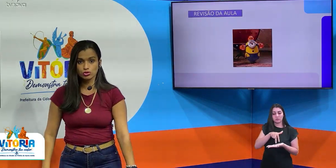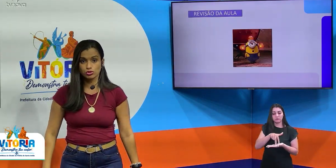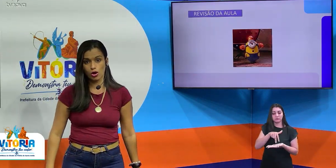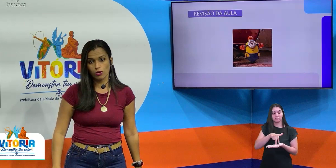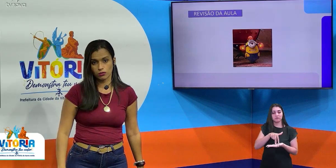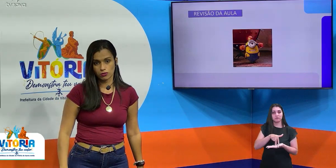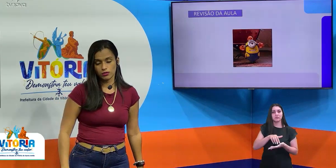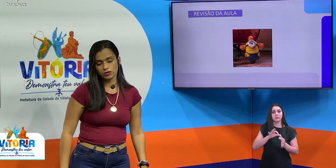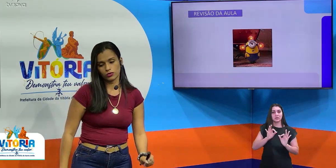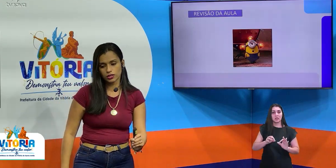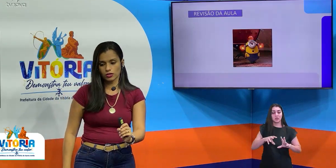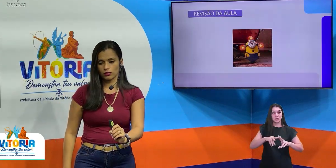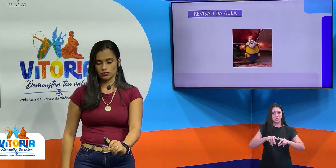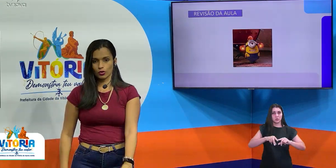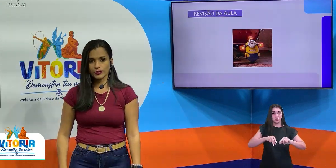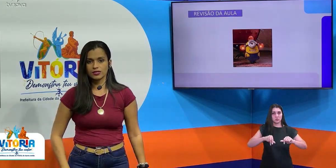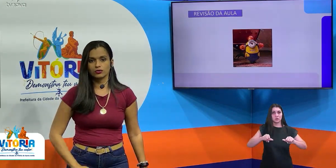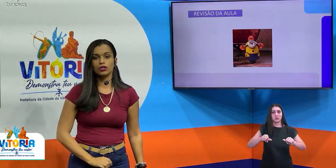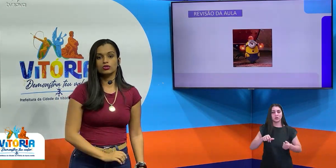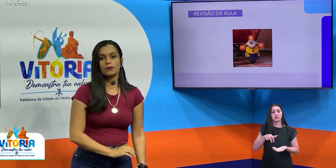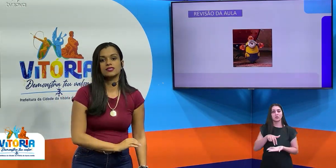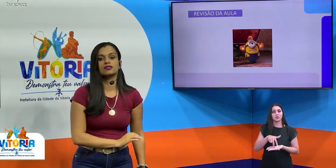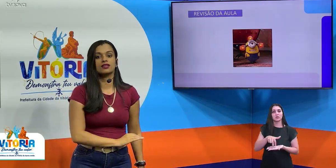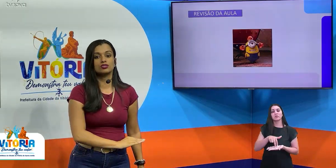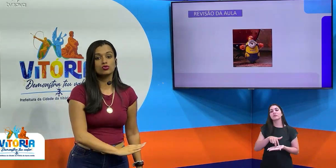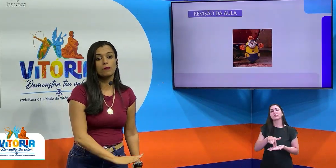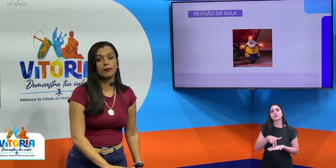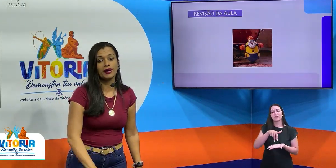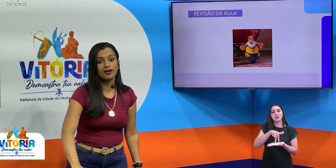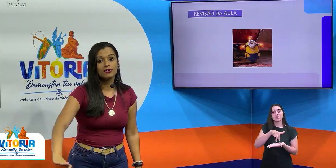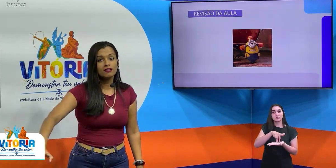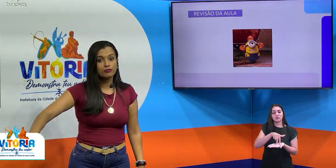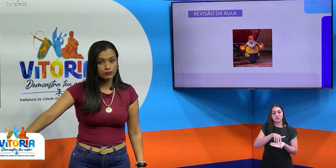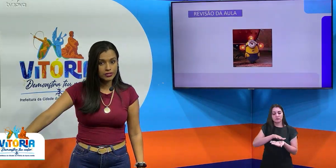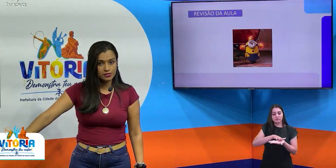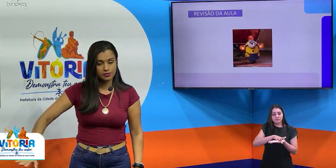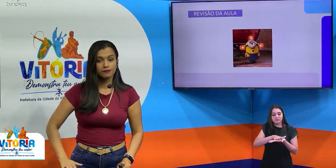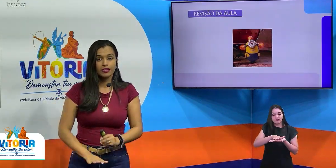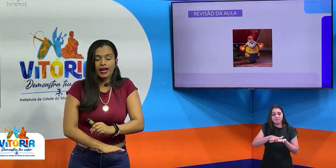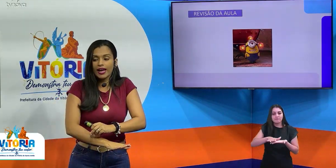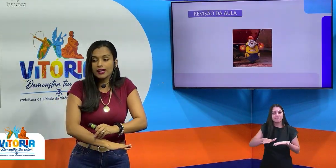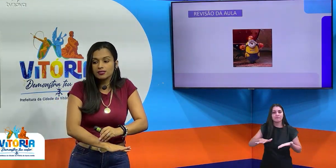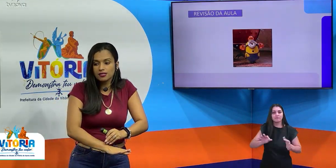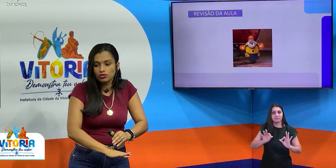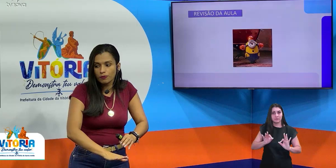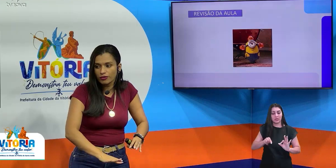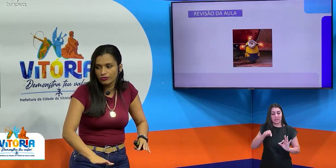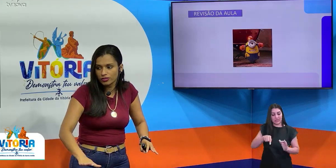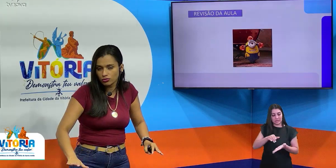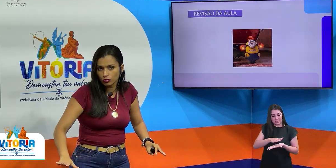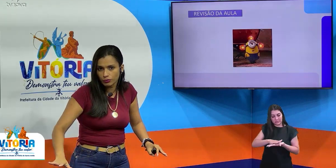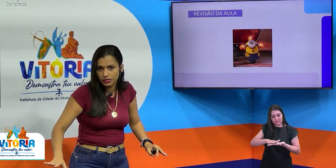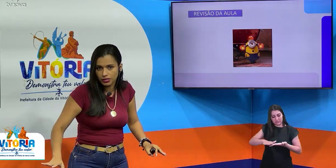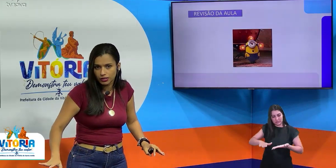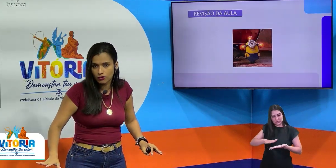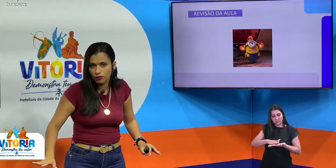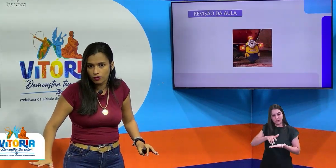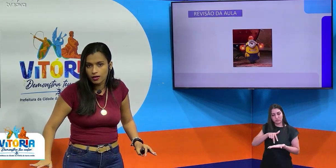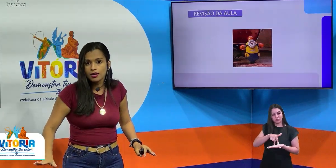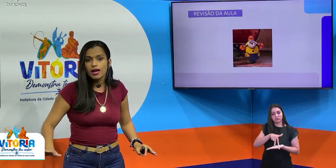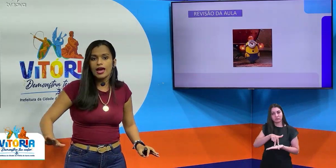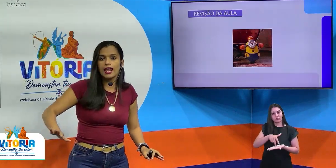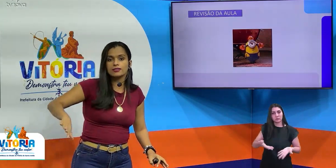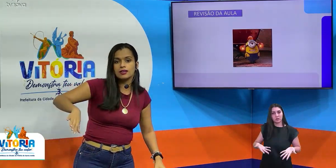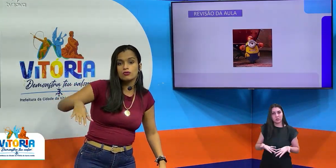tá? O solo. Tô aqui, ó, tô pisando na superfície. Essa superfície onde eu tô pisando aqui